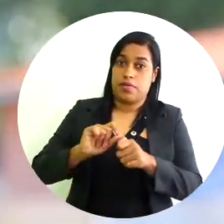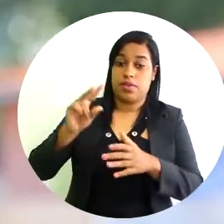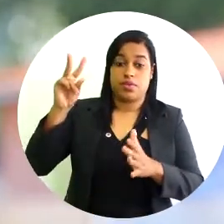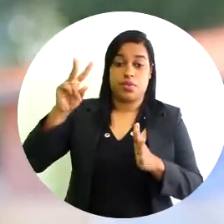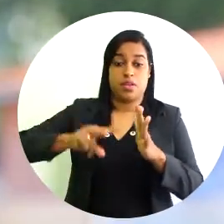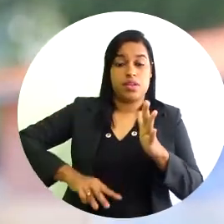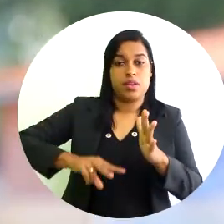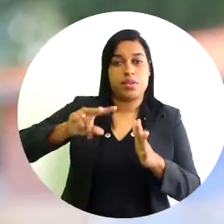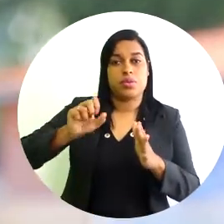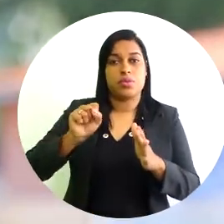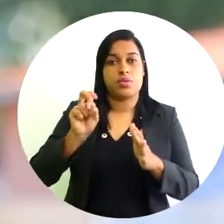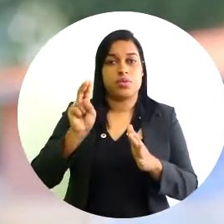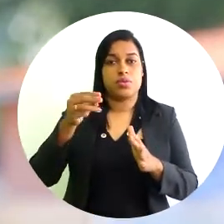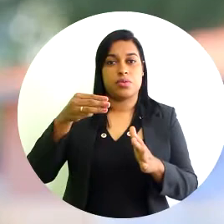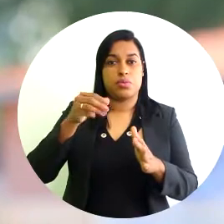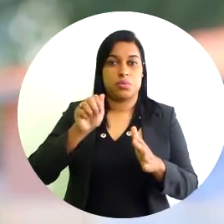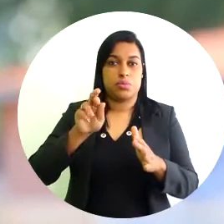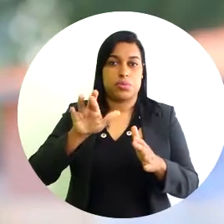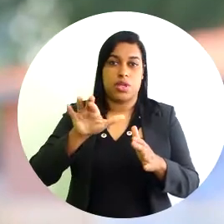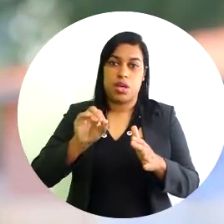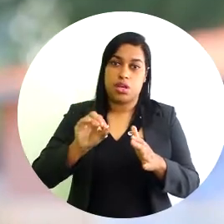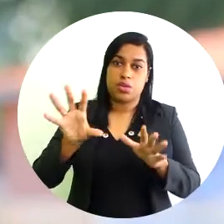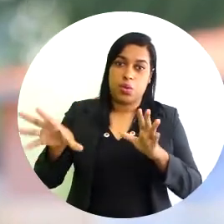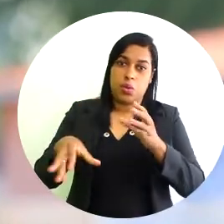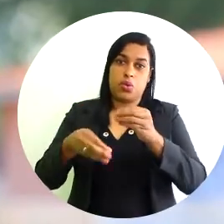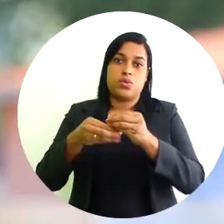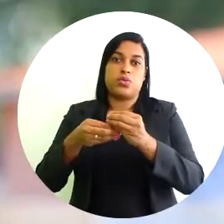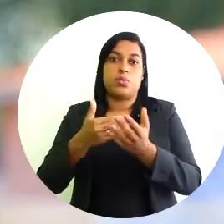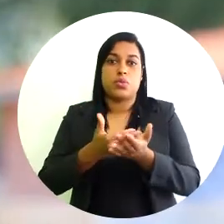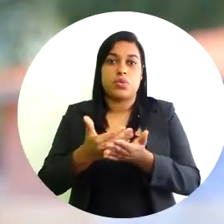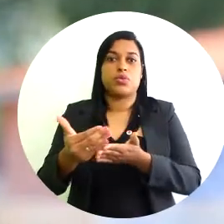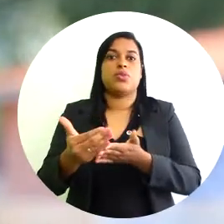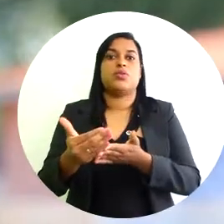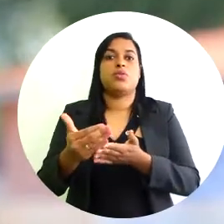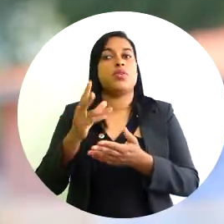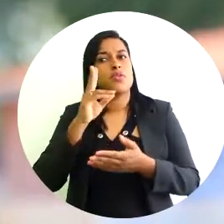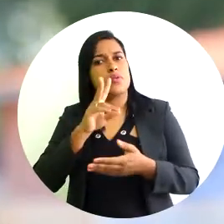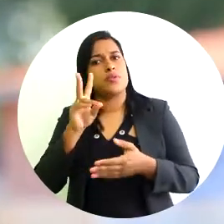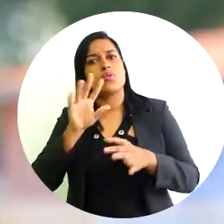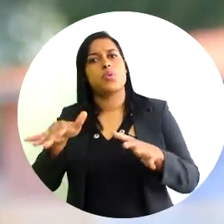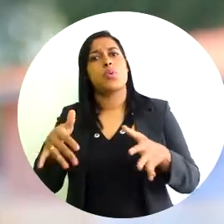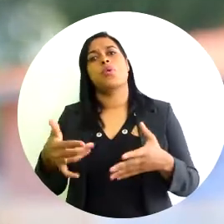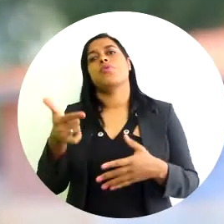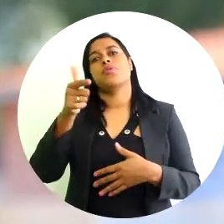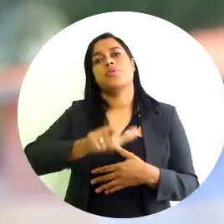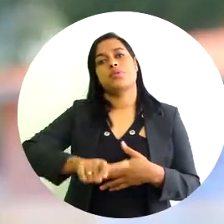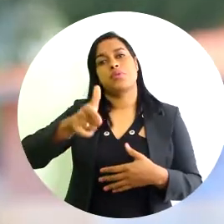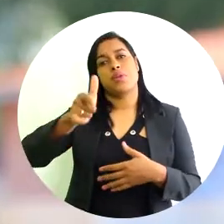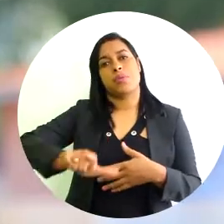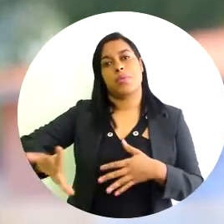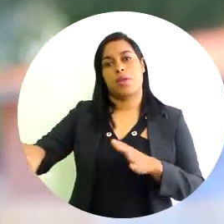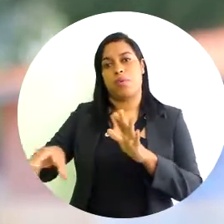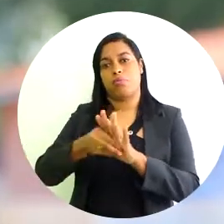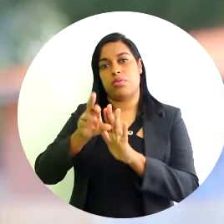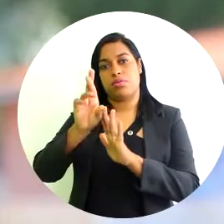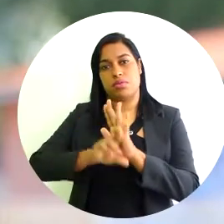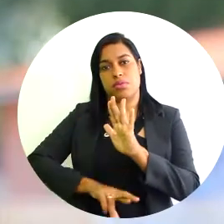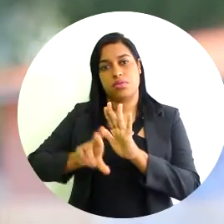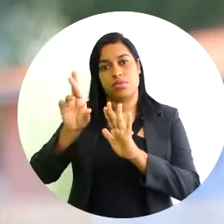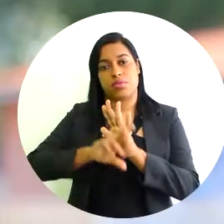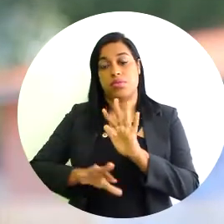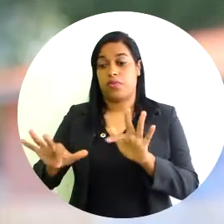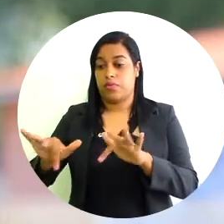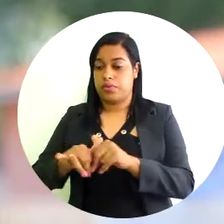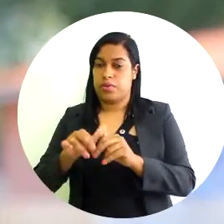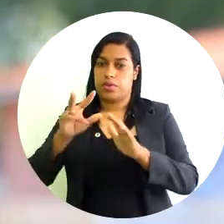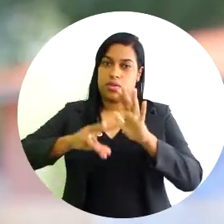do sumário, do resumo, da introdução, e aí eu vejo quais são os assuntos que vão se repetindo mais, e eu vou registrando. Ao final da